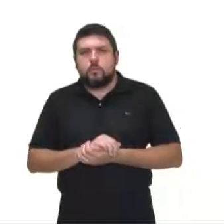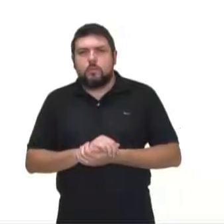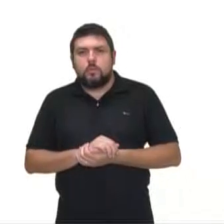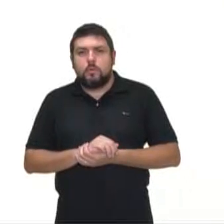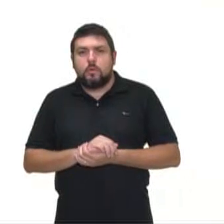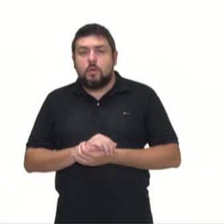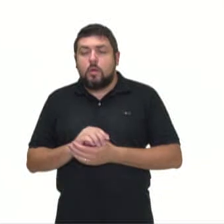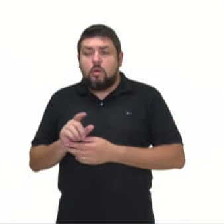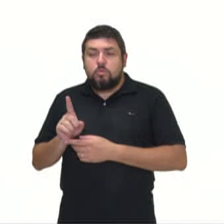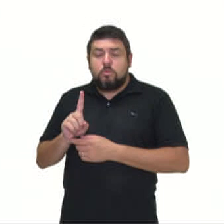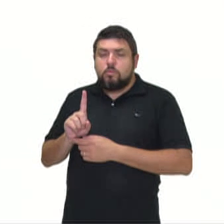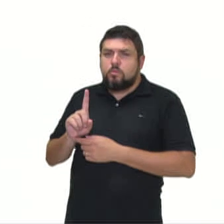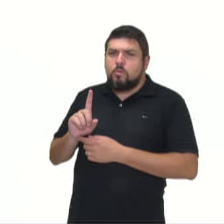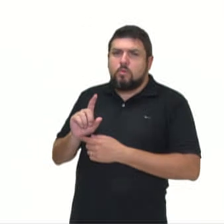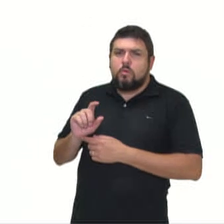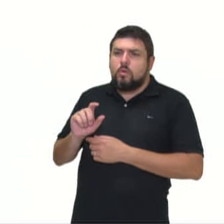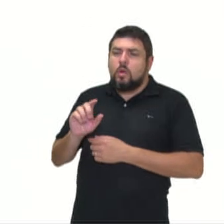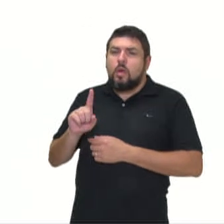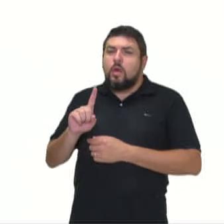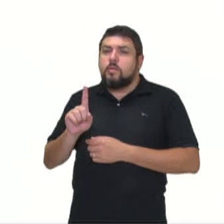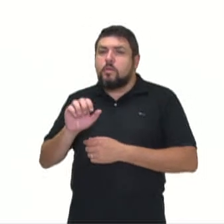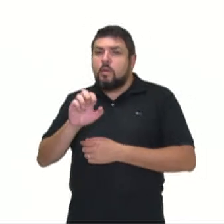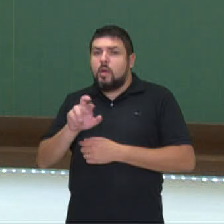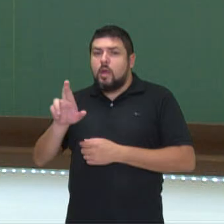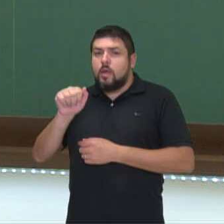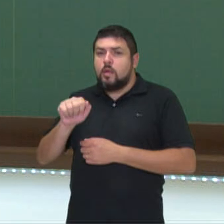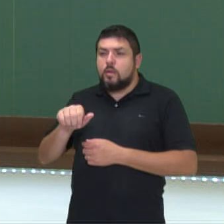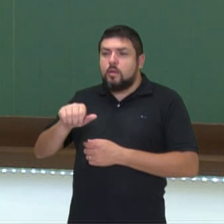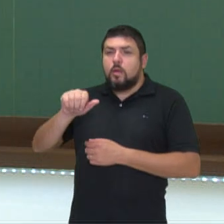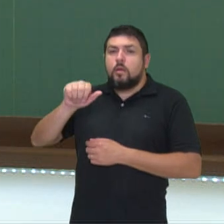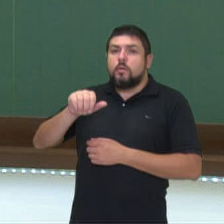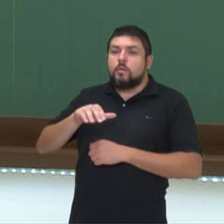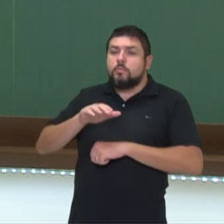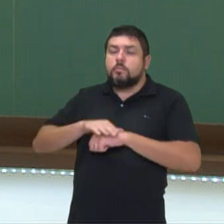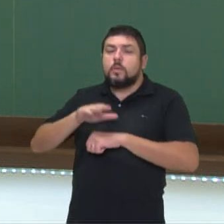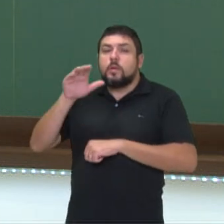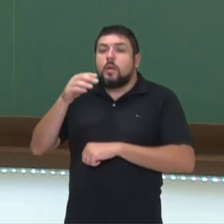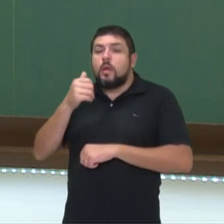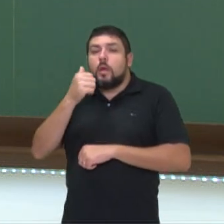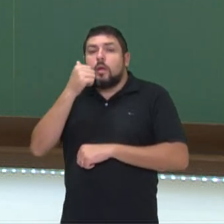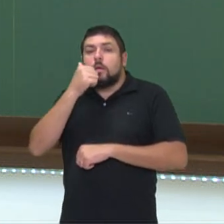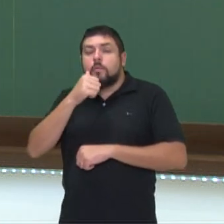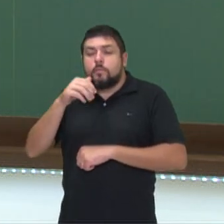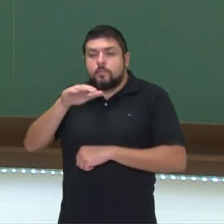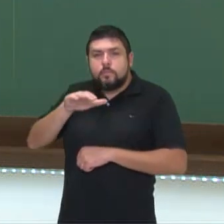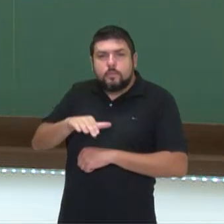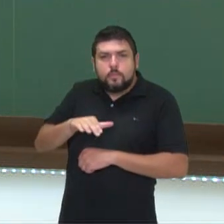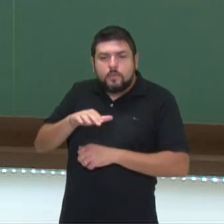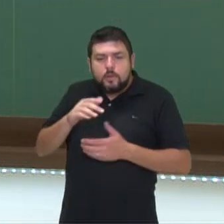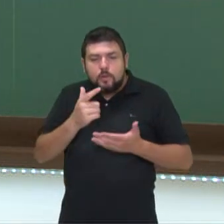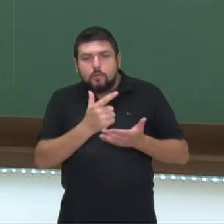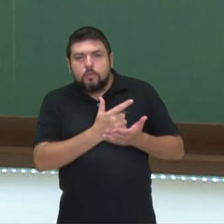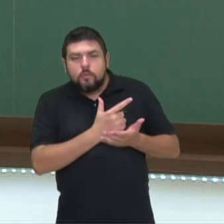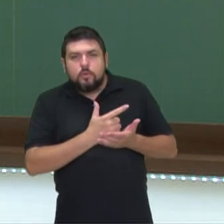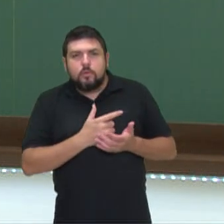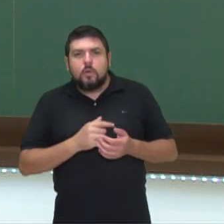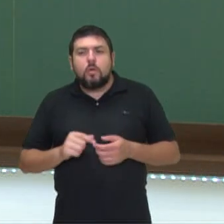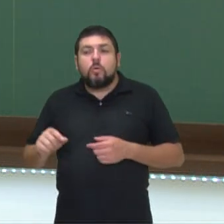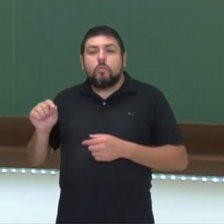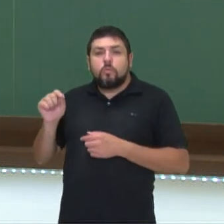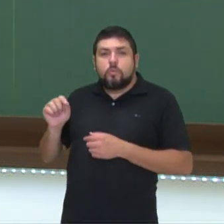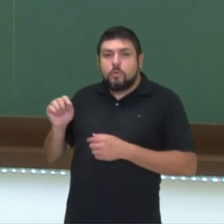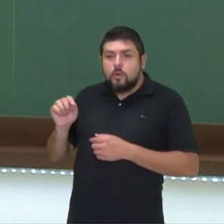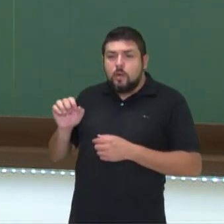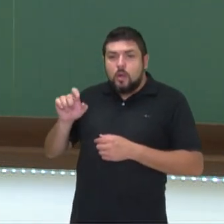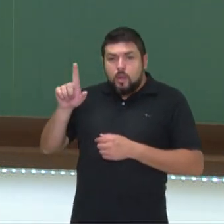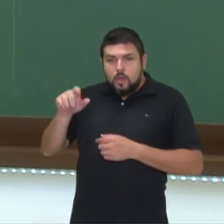uma menina com um livro, era uma mulher com seu amante. Veja só, aqui nós temos a conclusão final mesmo,